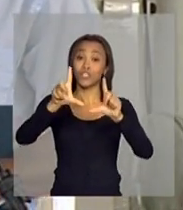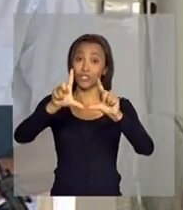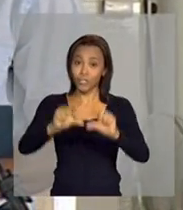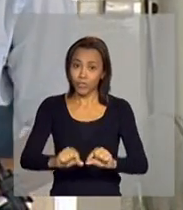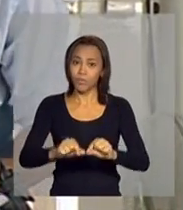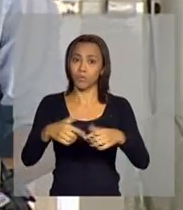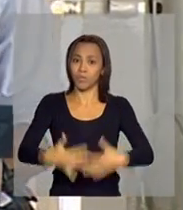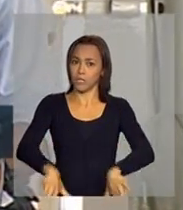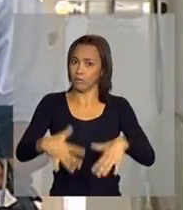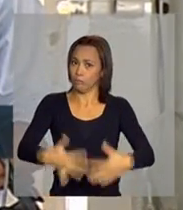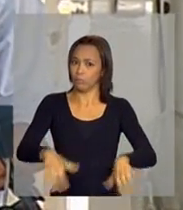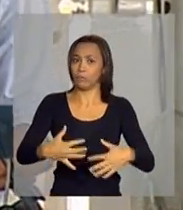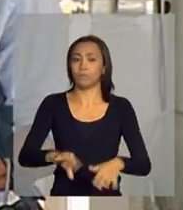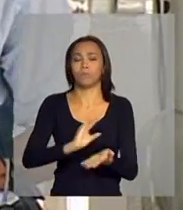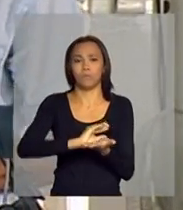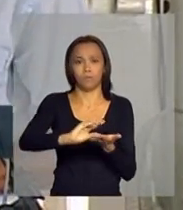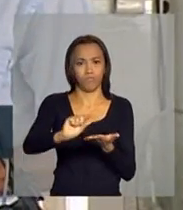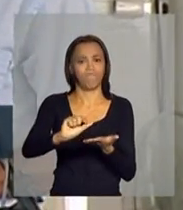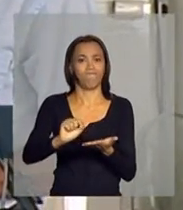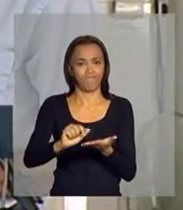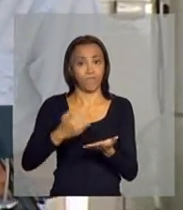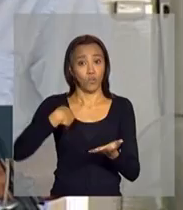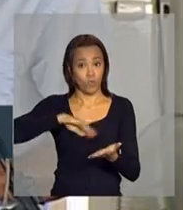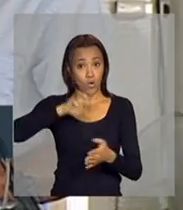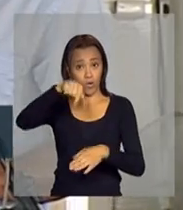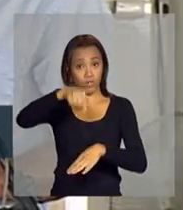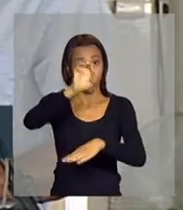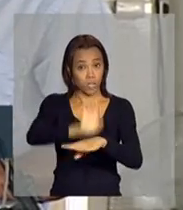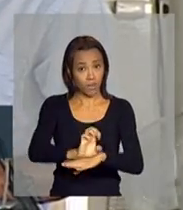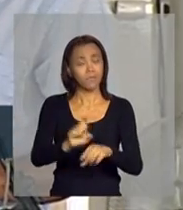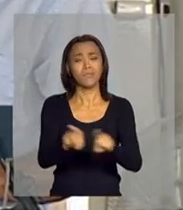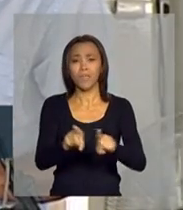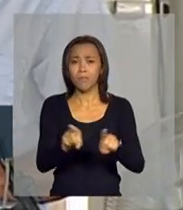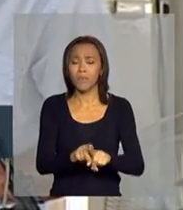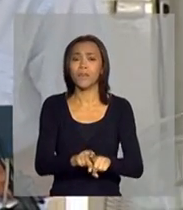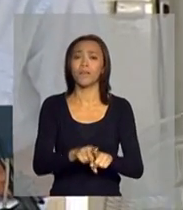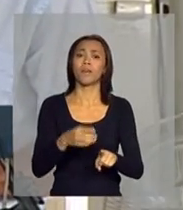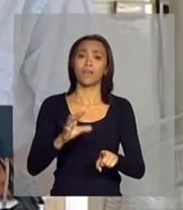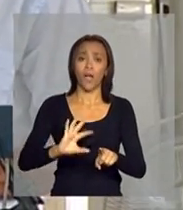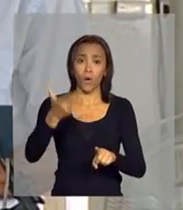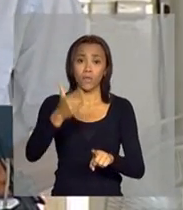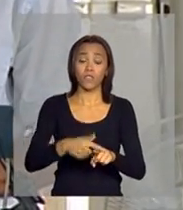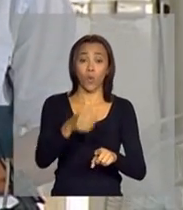de produção no nosso estado. O mesmo acontece com os investimentos de